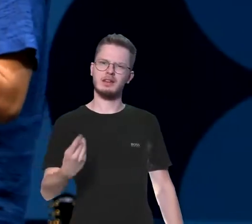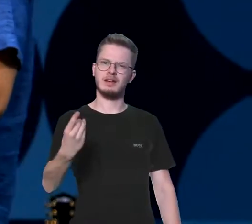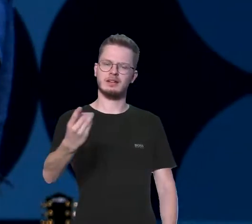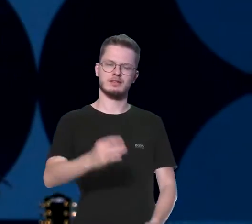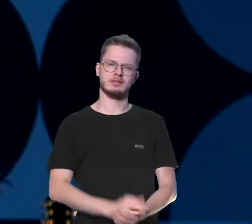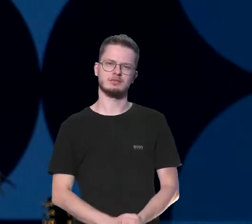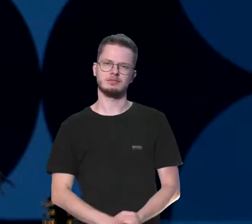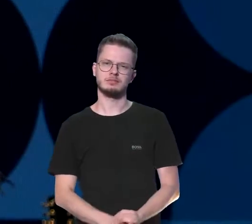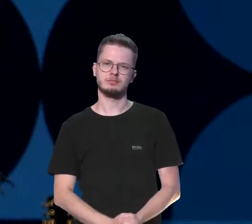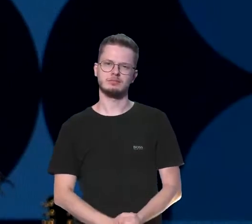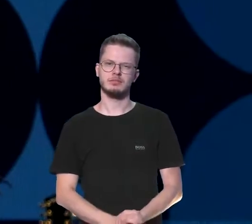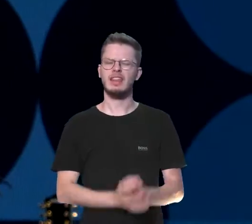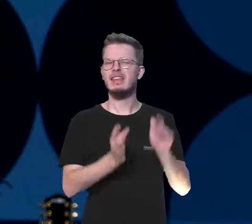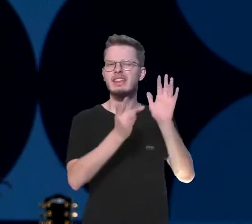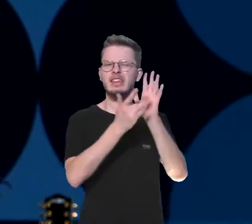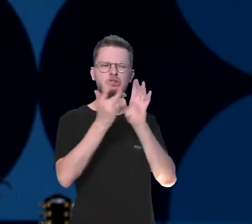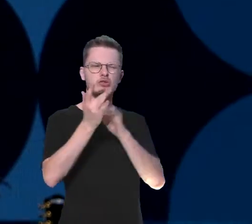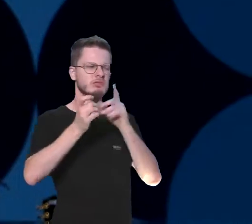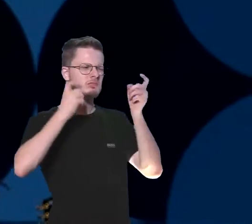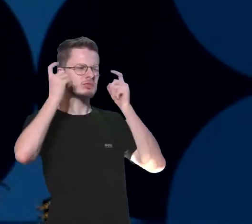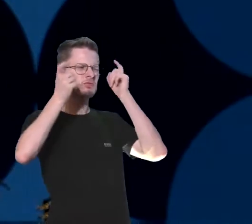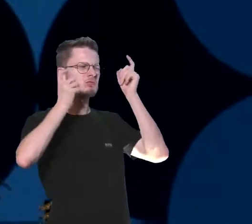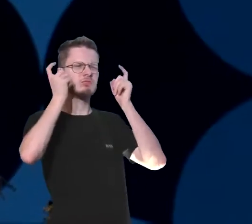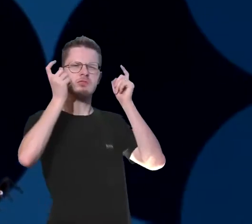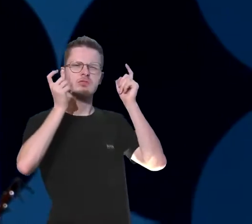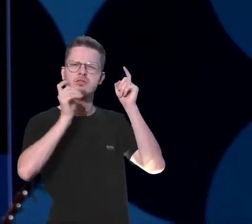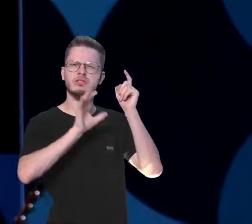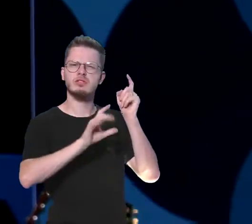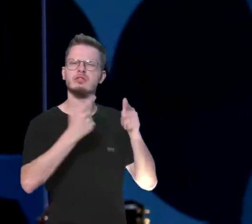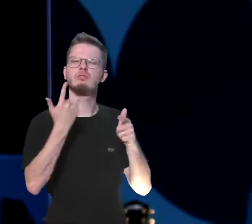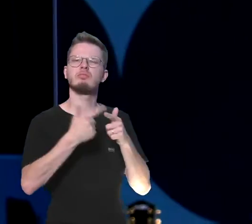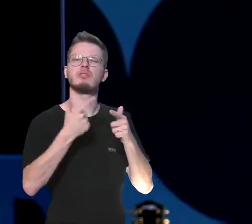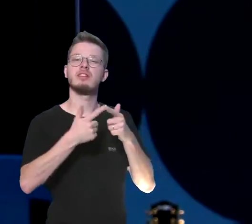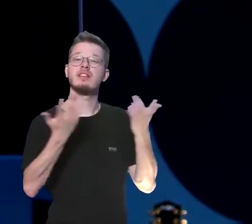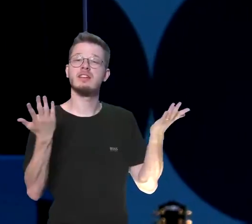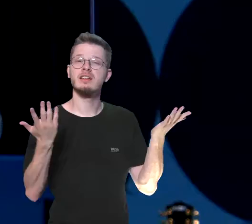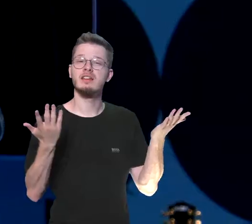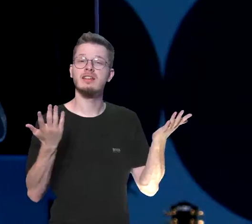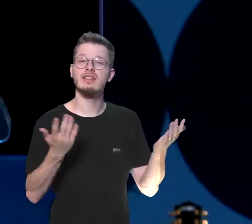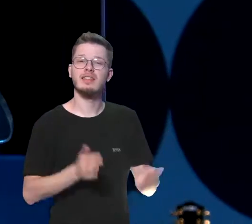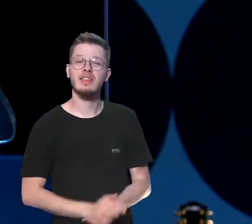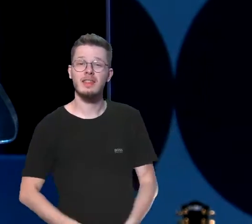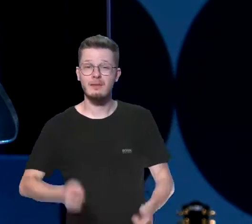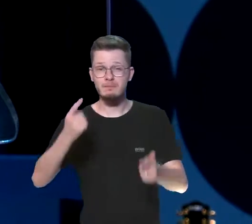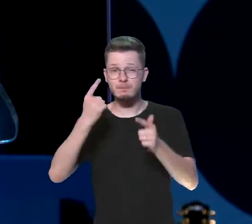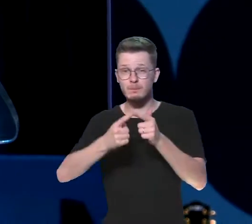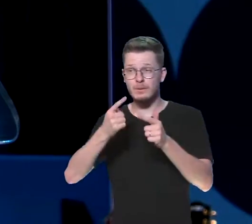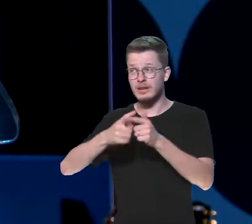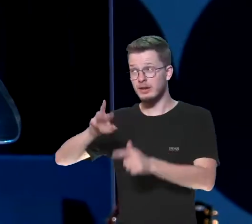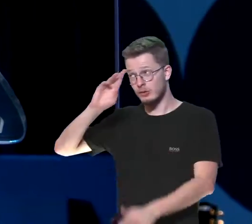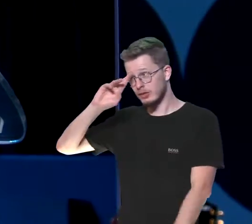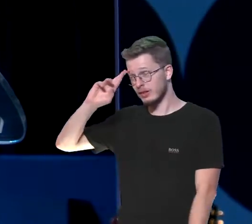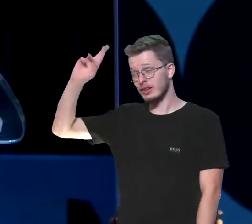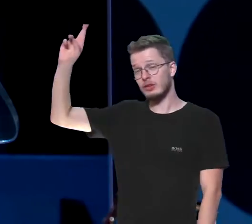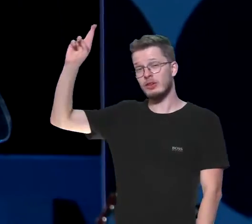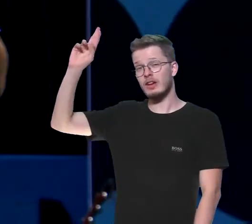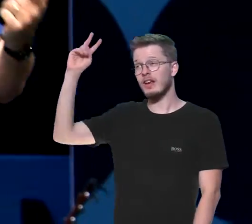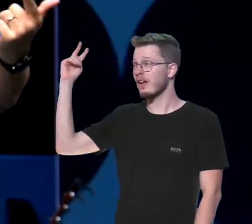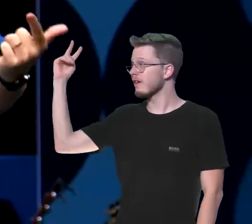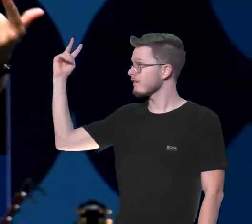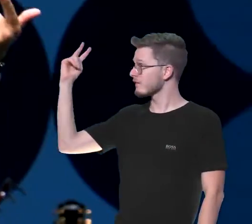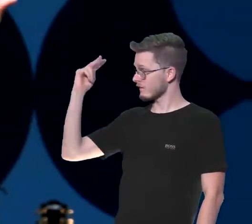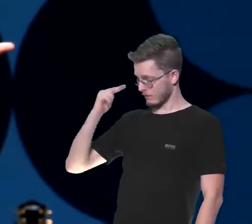se preocupou tanto com isso? Porque o Senhor vê o que se passa no nosso coração.